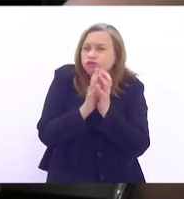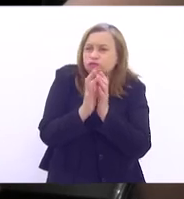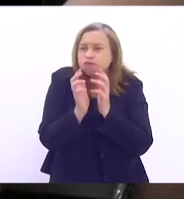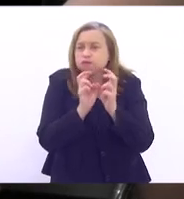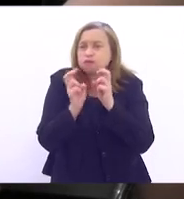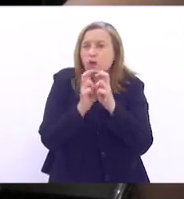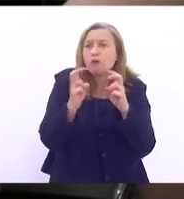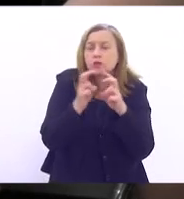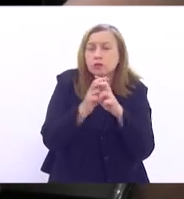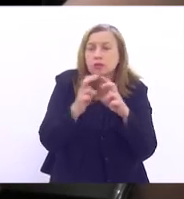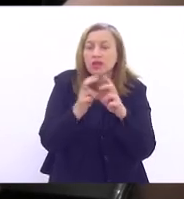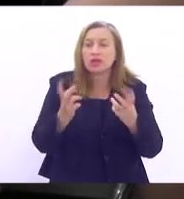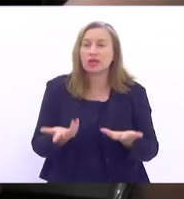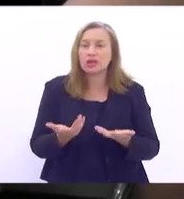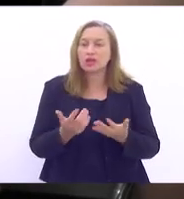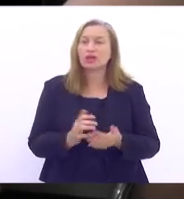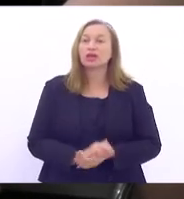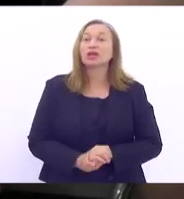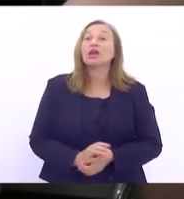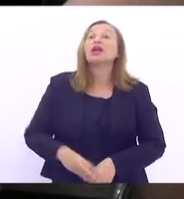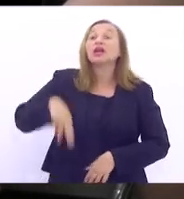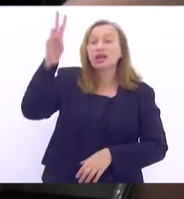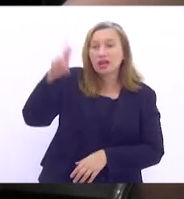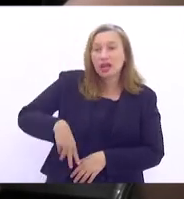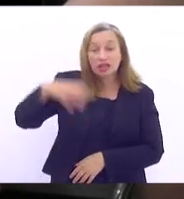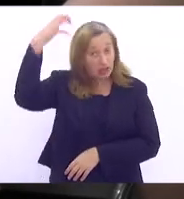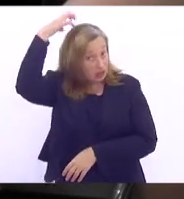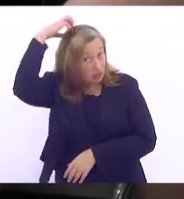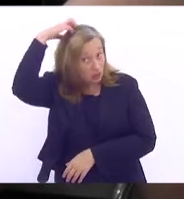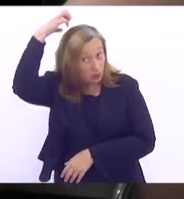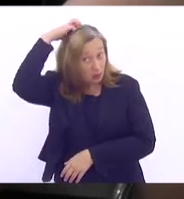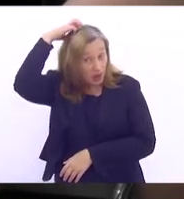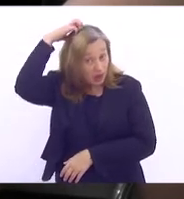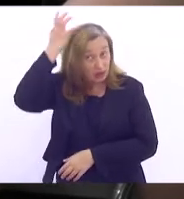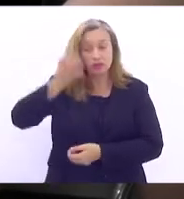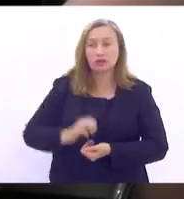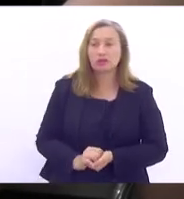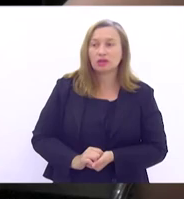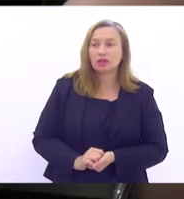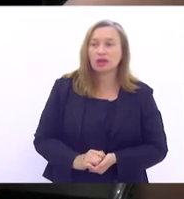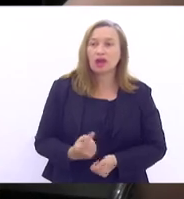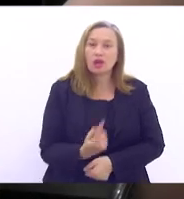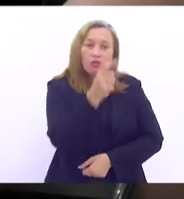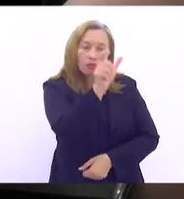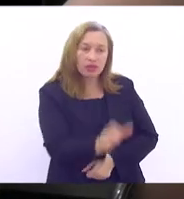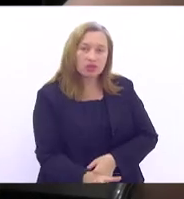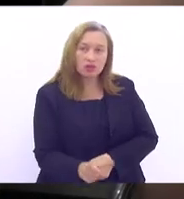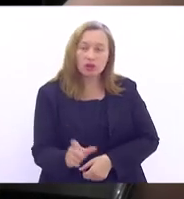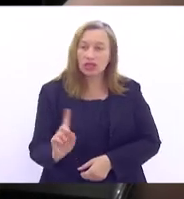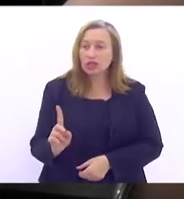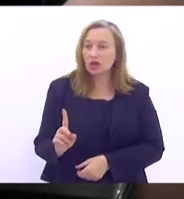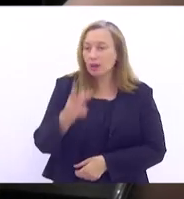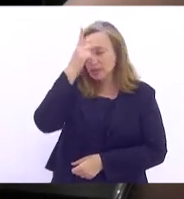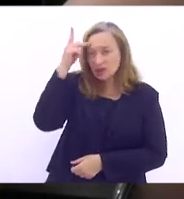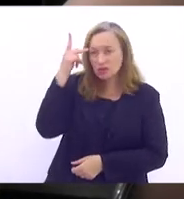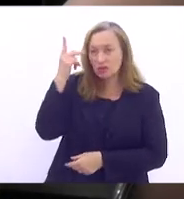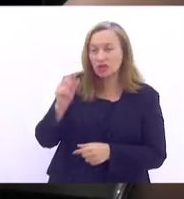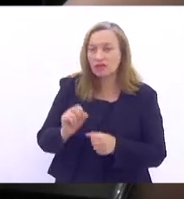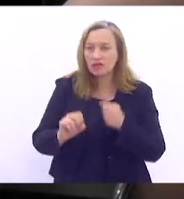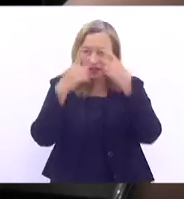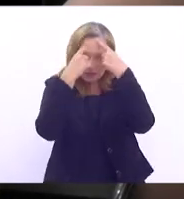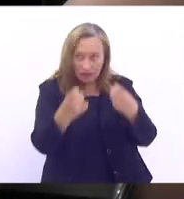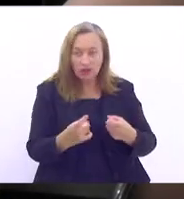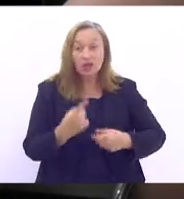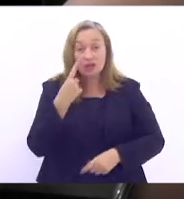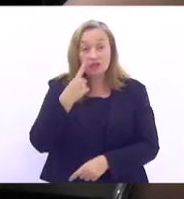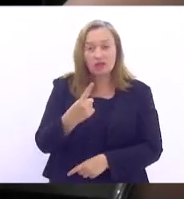E, na verdade, quem está sendo punido é o CNPJ da torcida e não o agressor. A gente viu um caso aí da briga entre torcedores